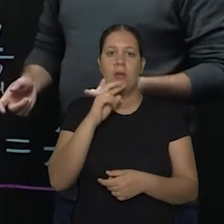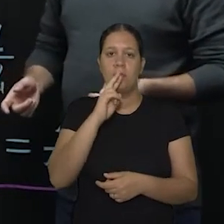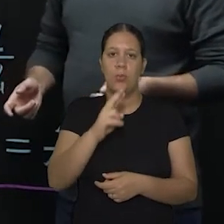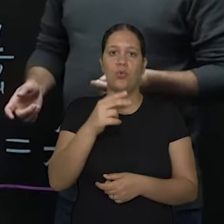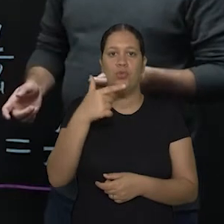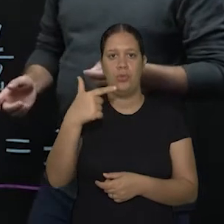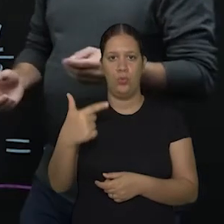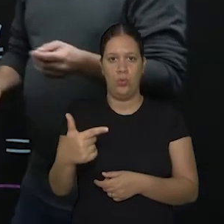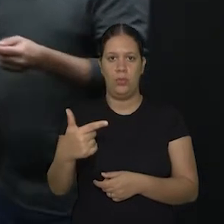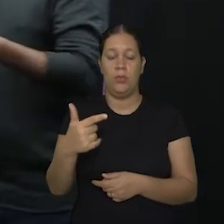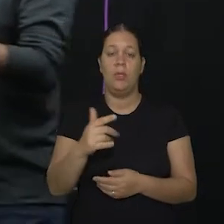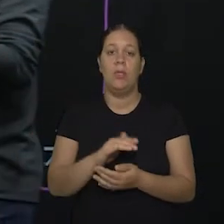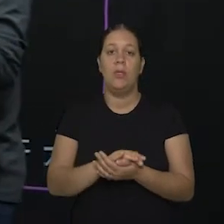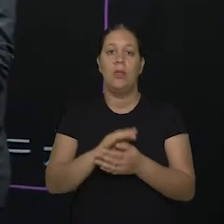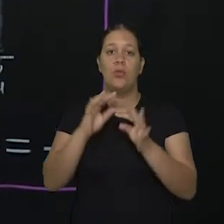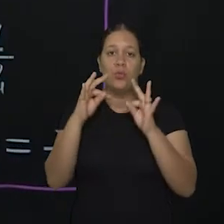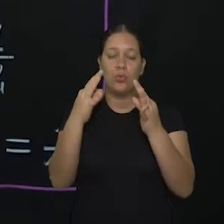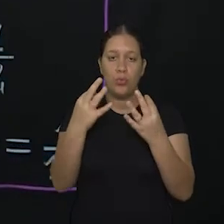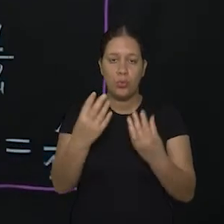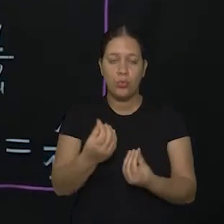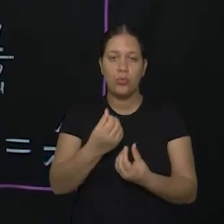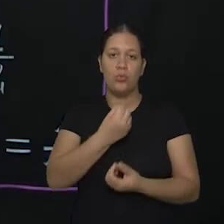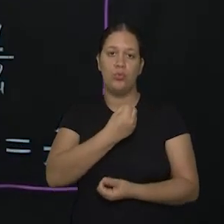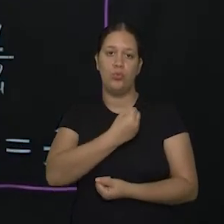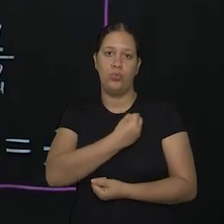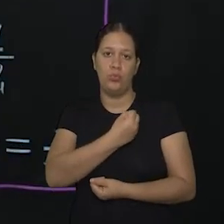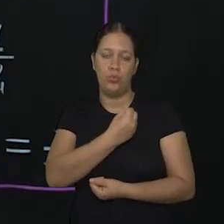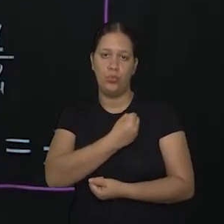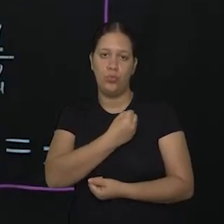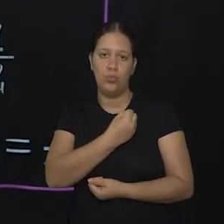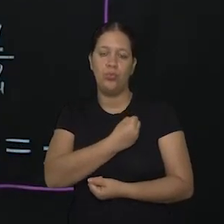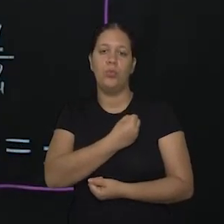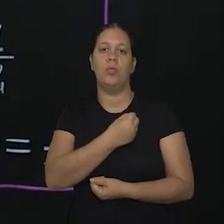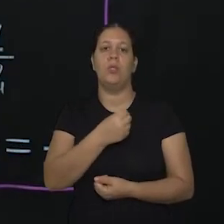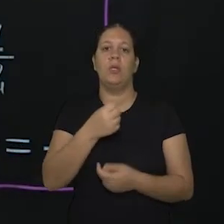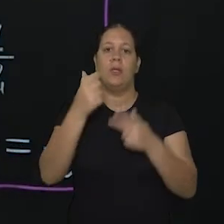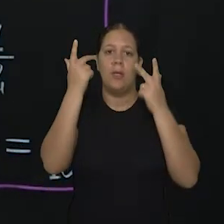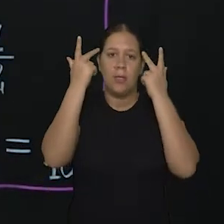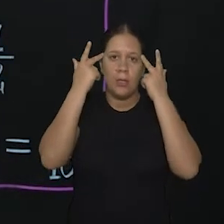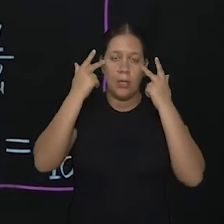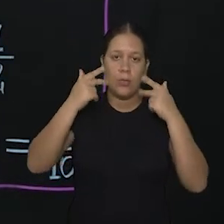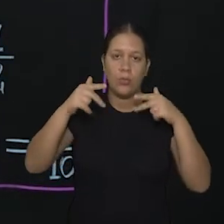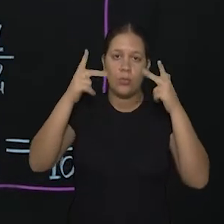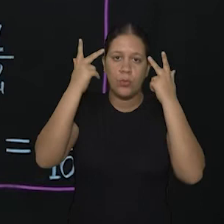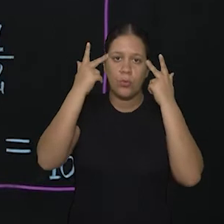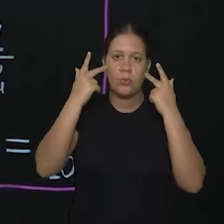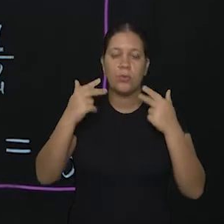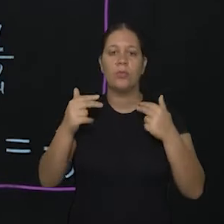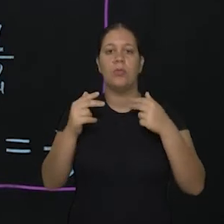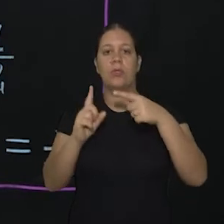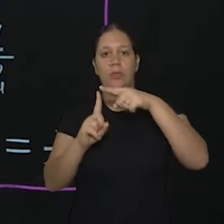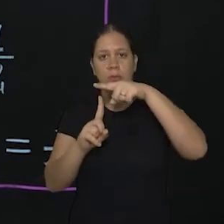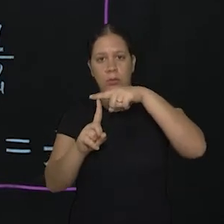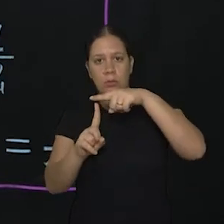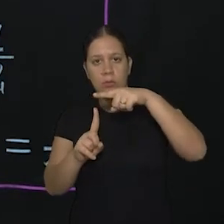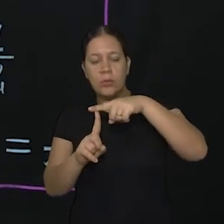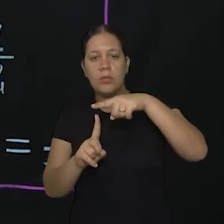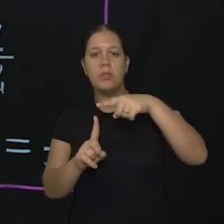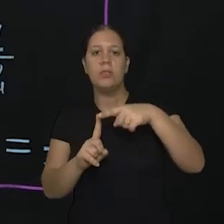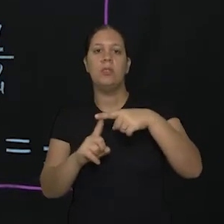igual a 4, tá? Então, todo número natural, todo número inteiro, também é um tipo de